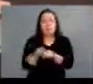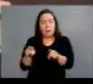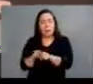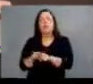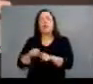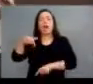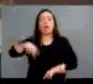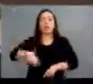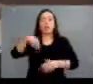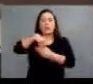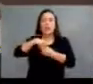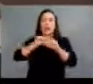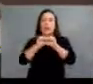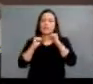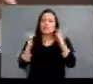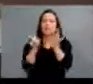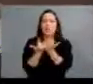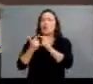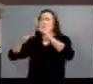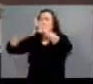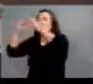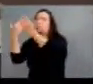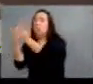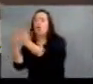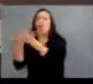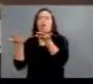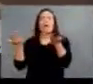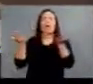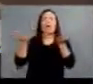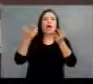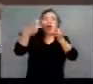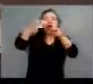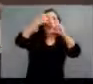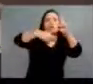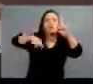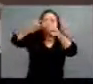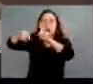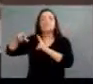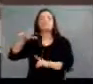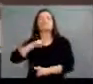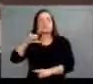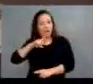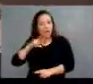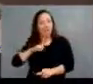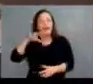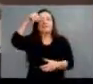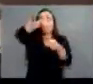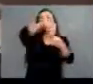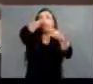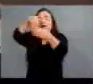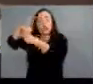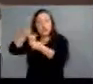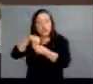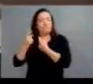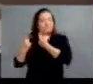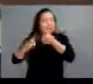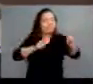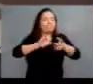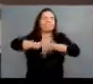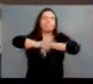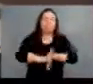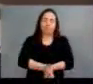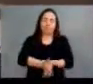nos parlamentos, nas escolas, nos templos religiosos. É necessário